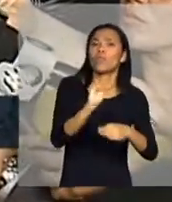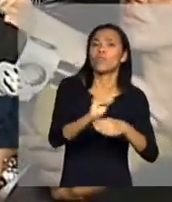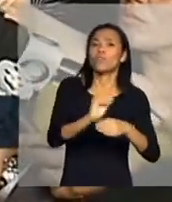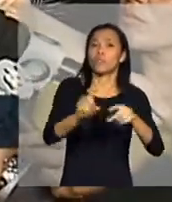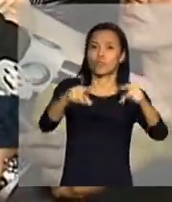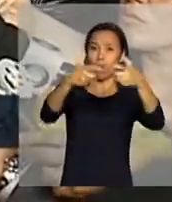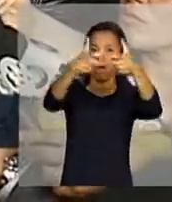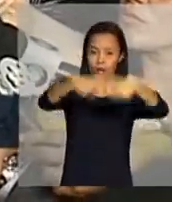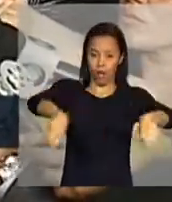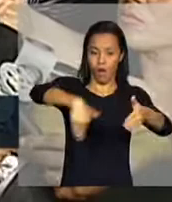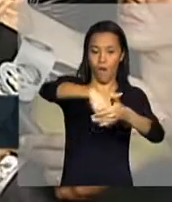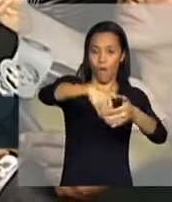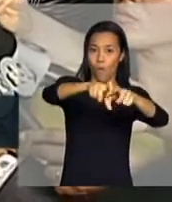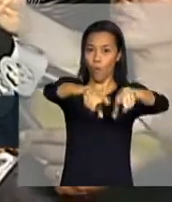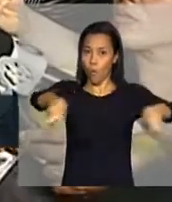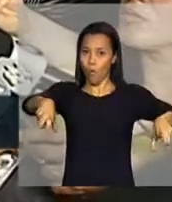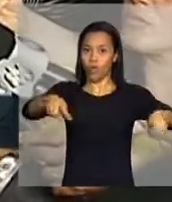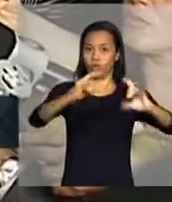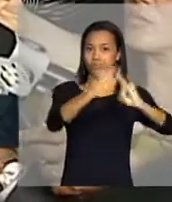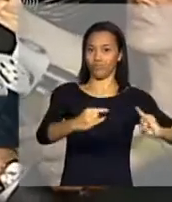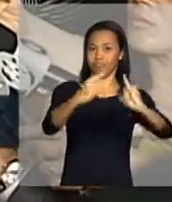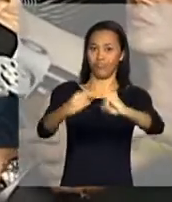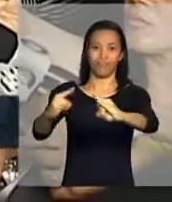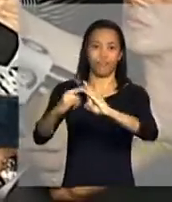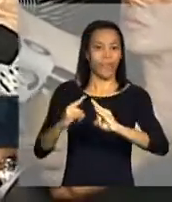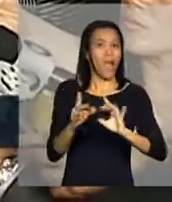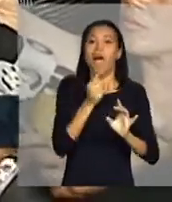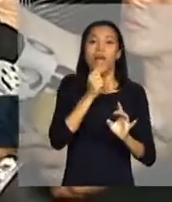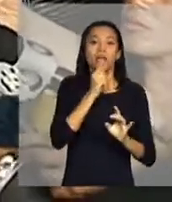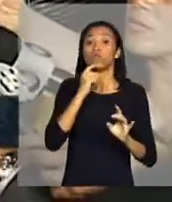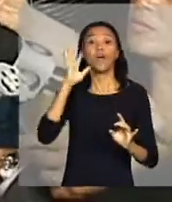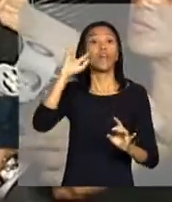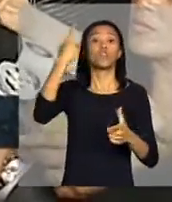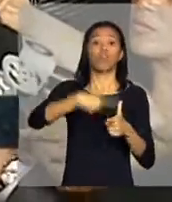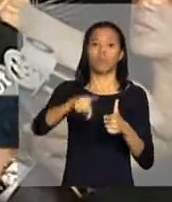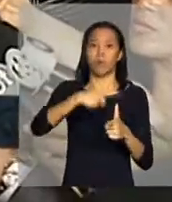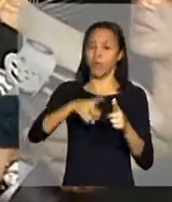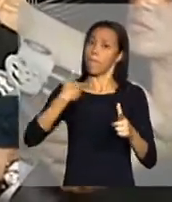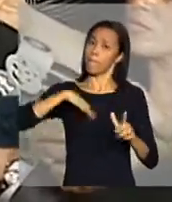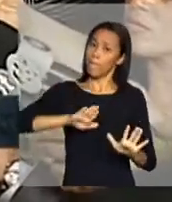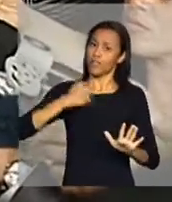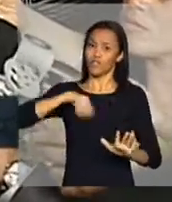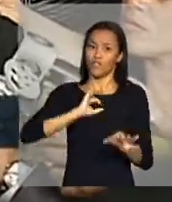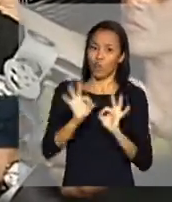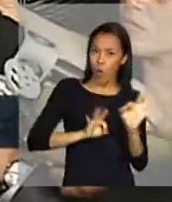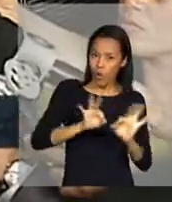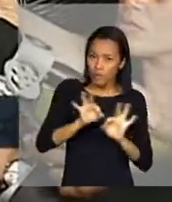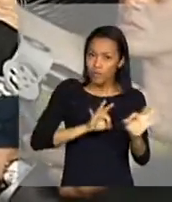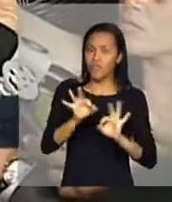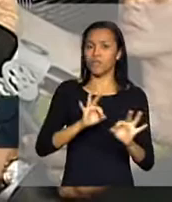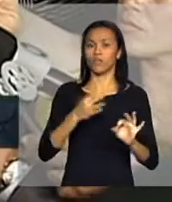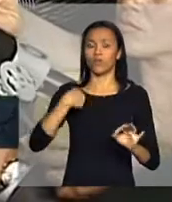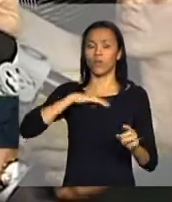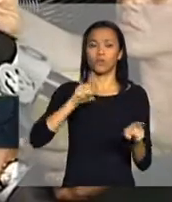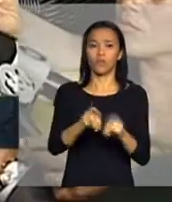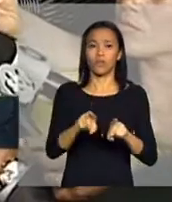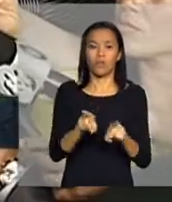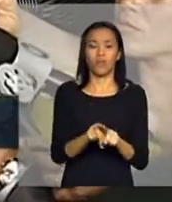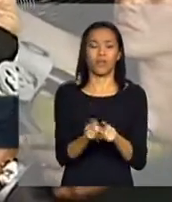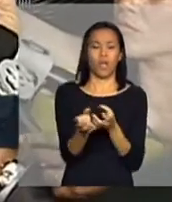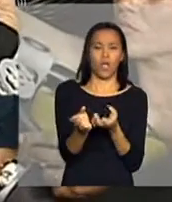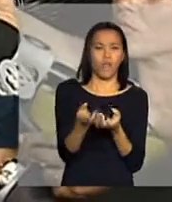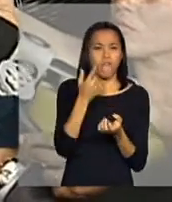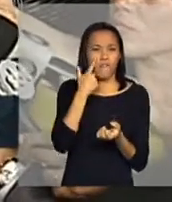quadra, mas numa situação melhor do que estavam, ainda não está definitivamente solucionado o problema, mas estamos caminhando. E estamos fazendo uma ação muito forte na linha